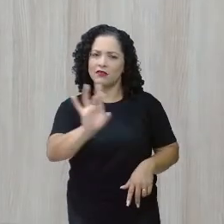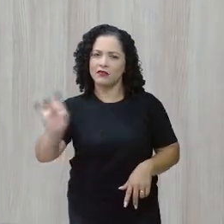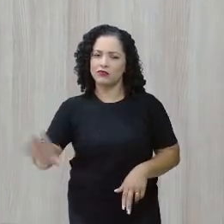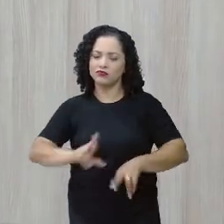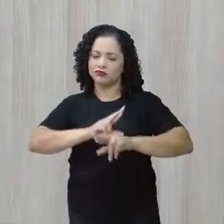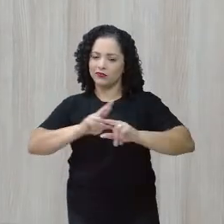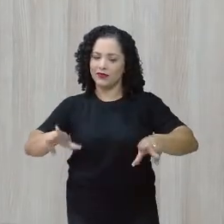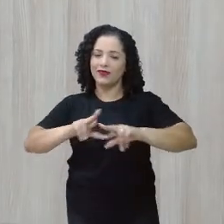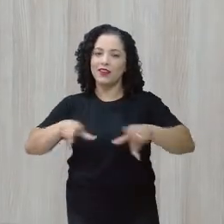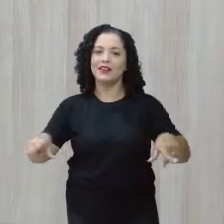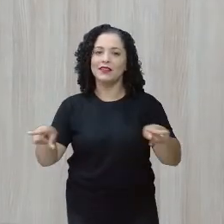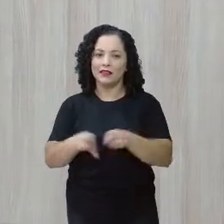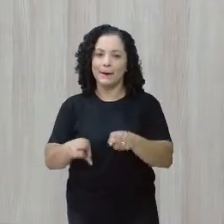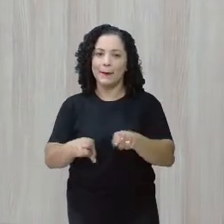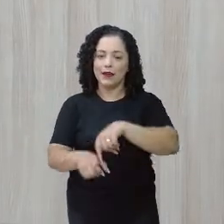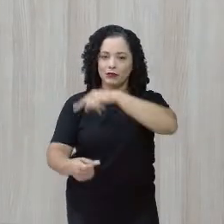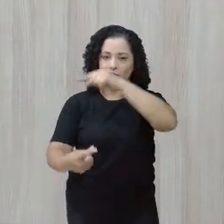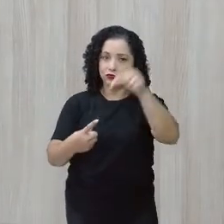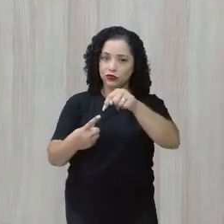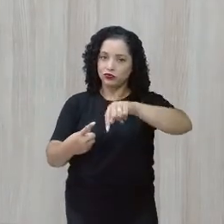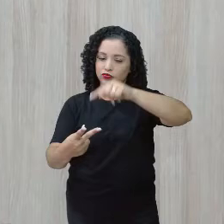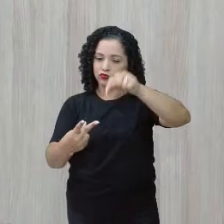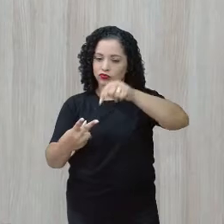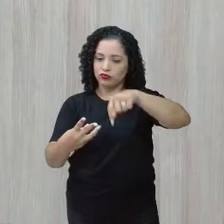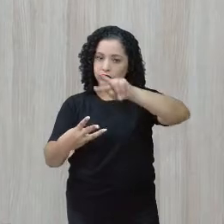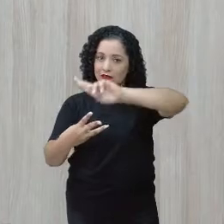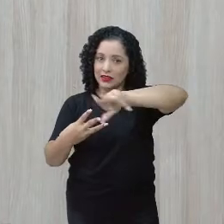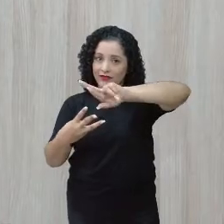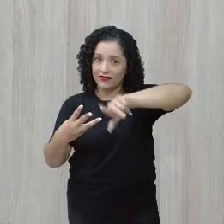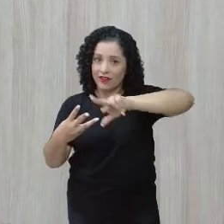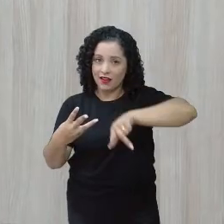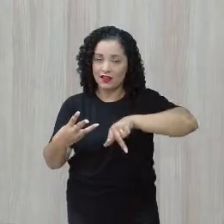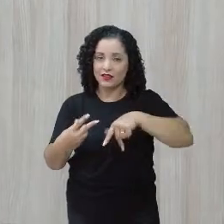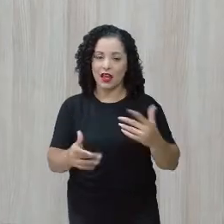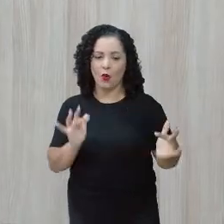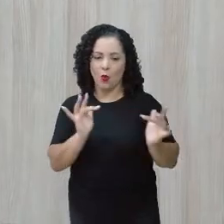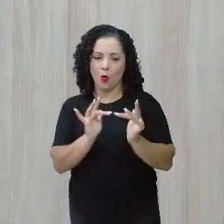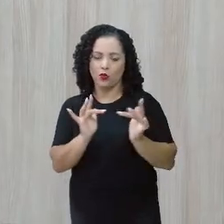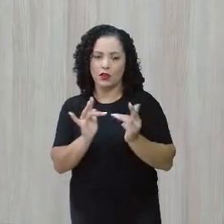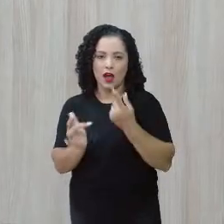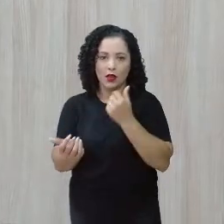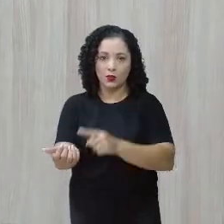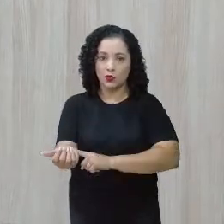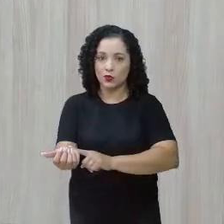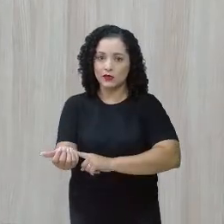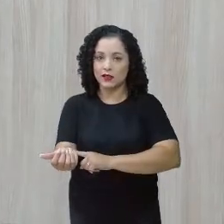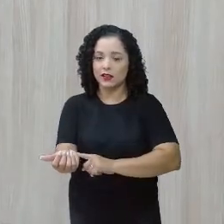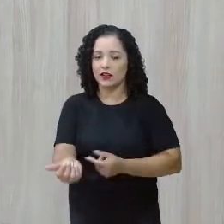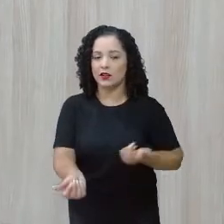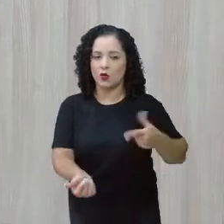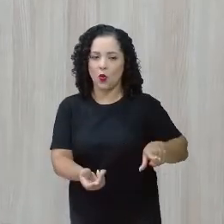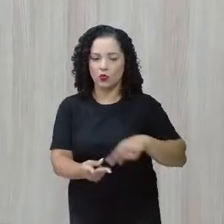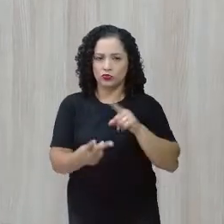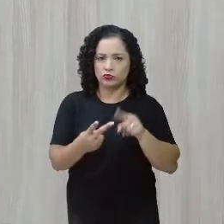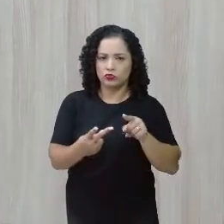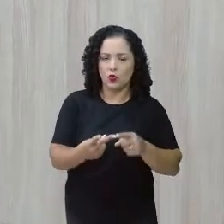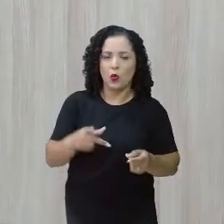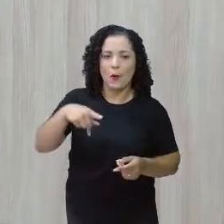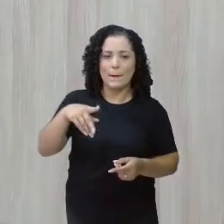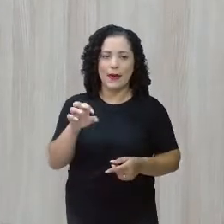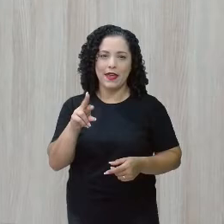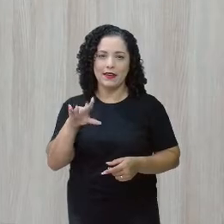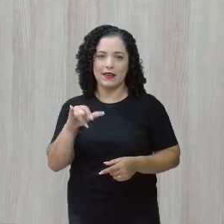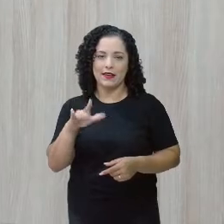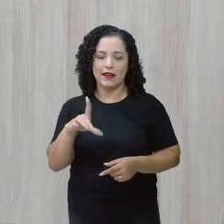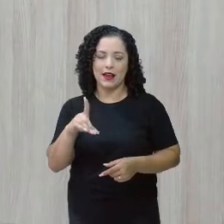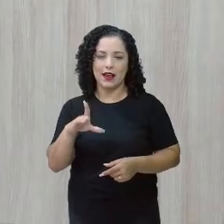função também diferente. Alguns estão em contato direto com o sangue e o outro está em contato, o pericárdio, em contato aí com os outros